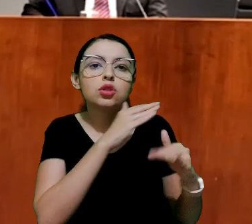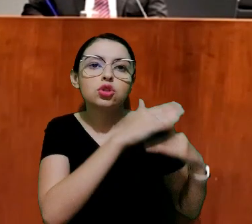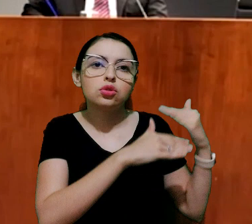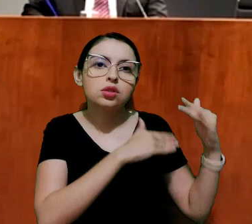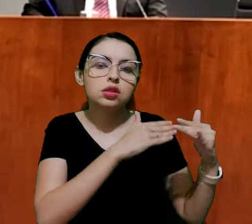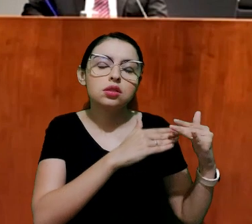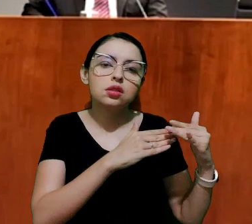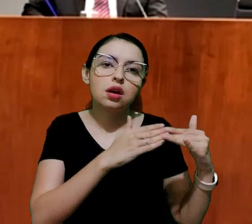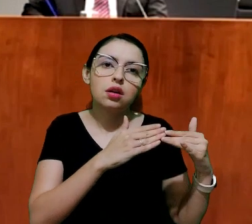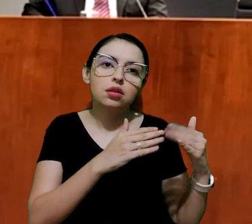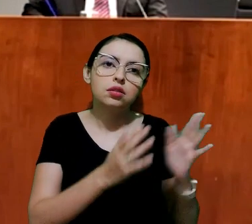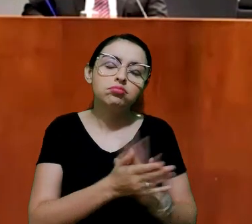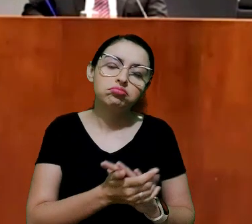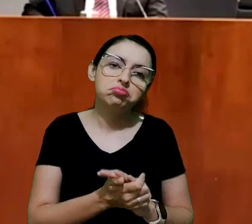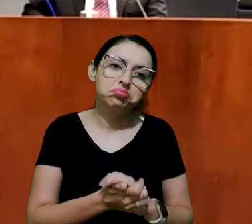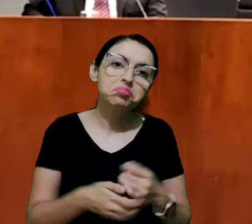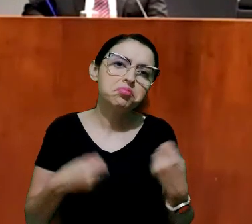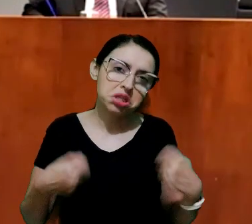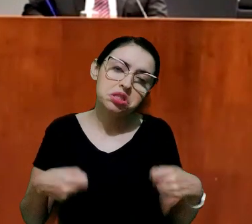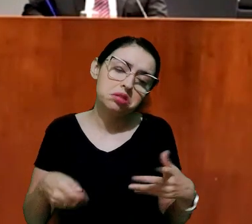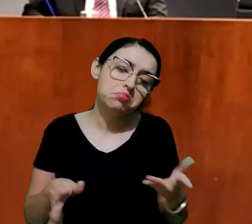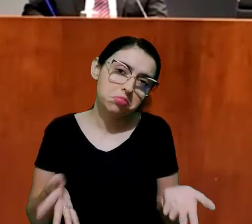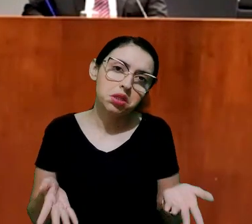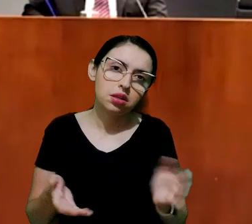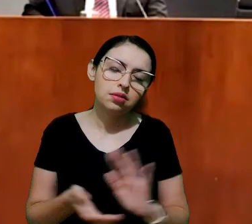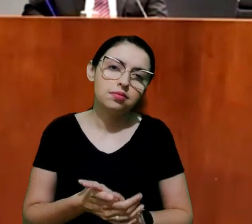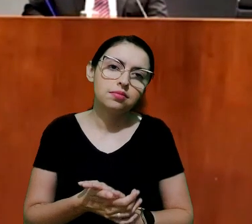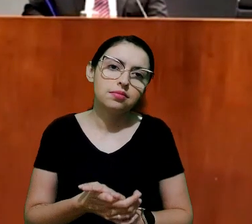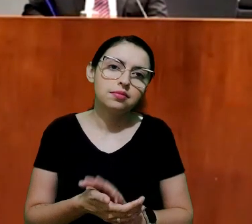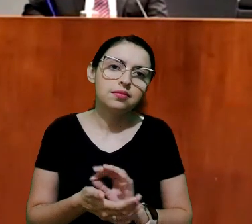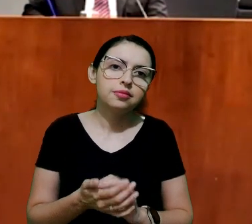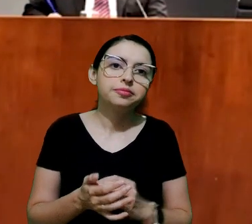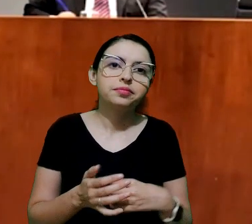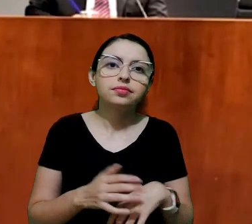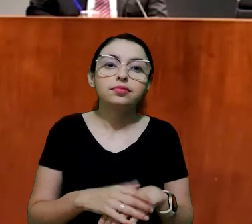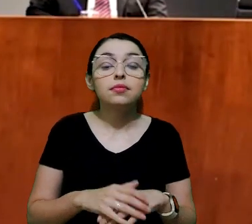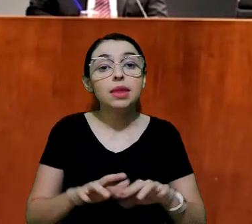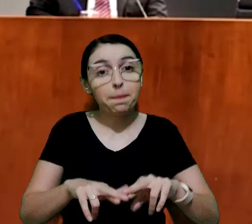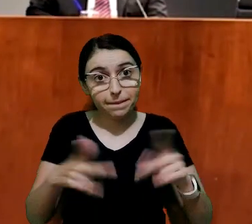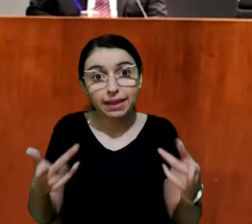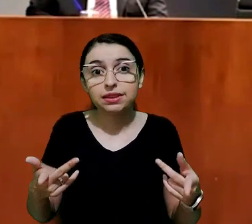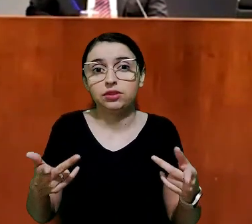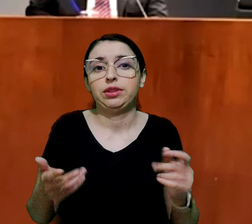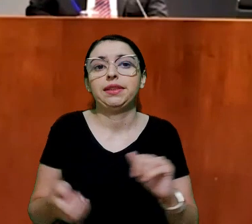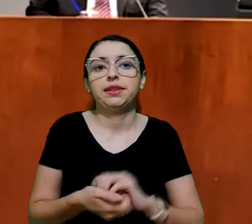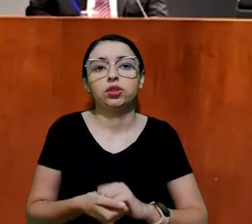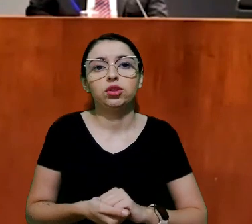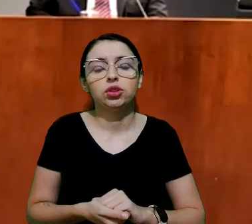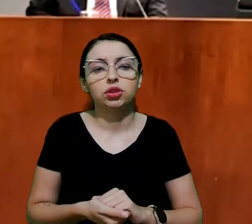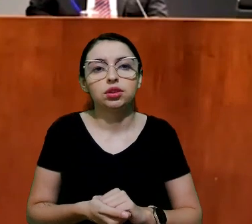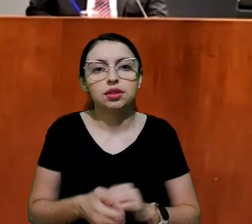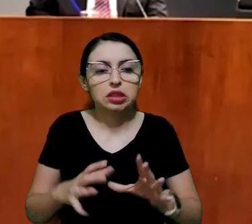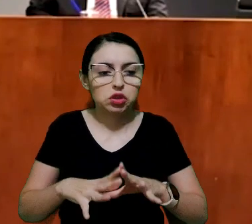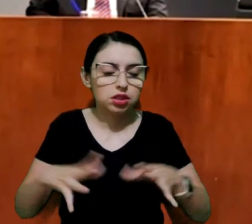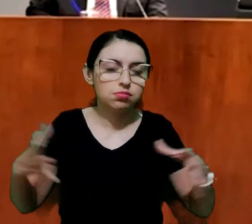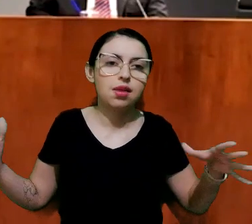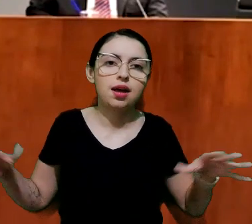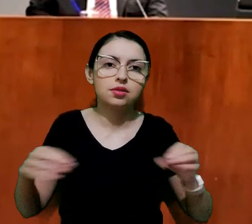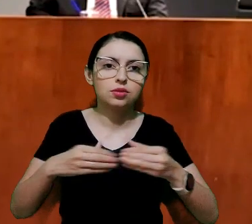ser, que o seja, que se defina, mas não pode ficar nesse espaço